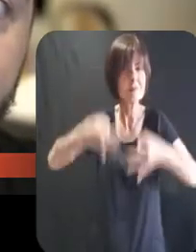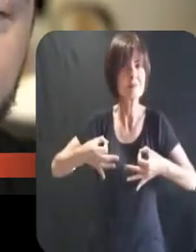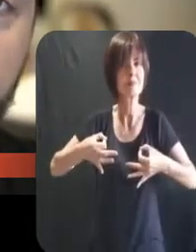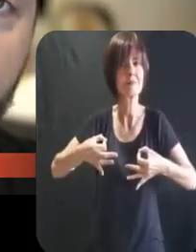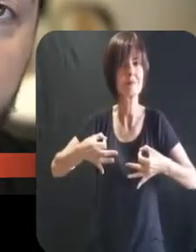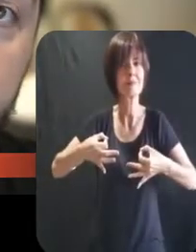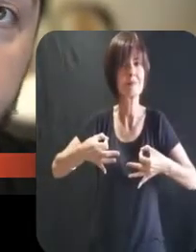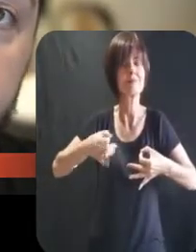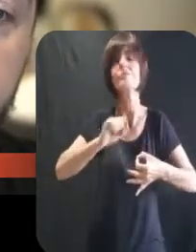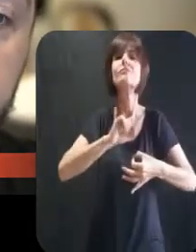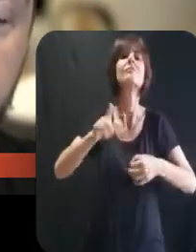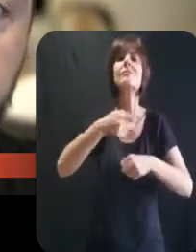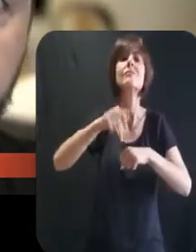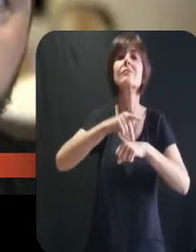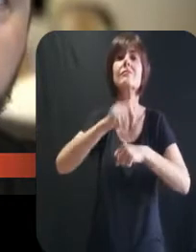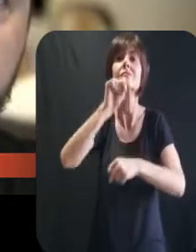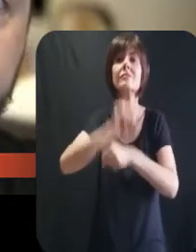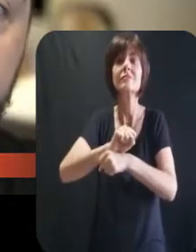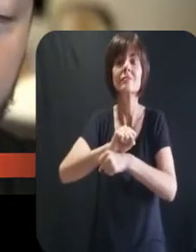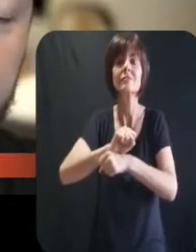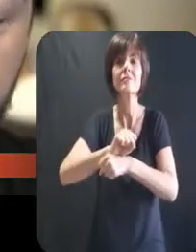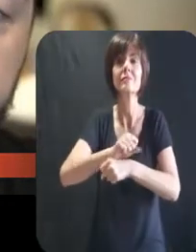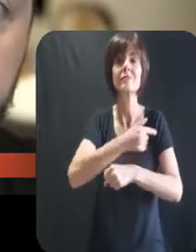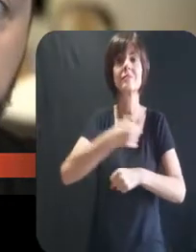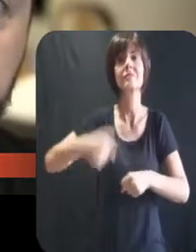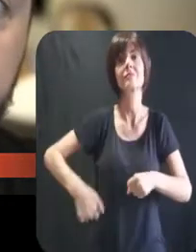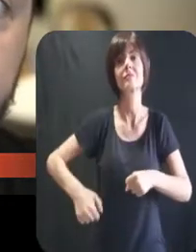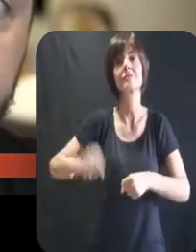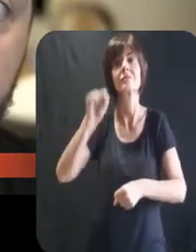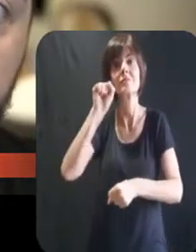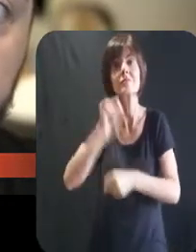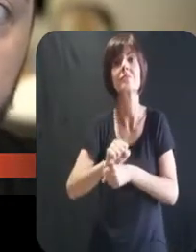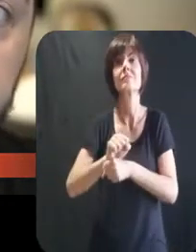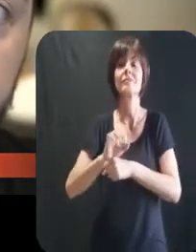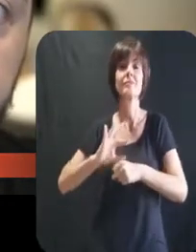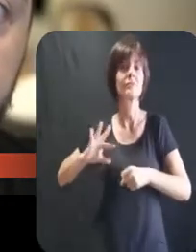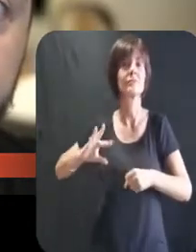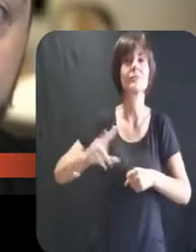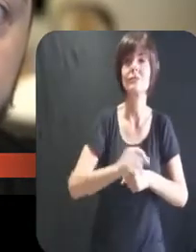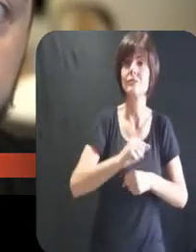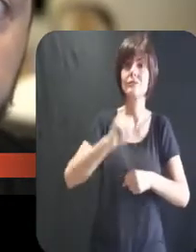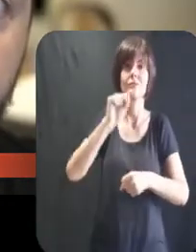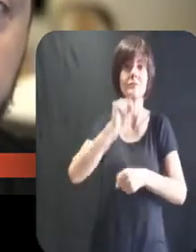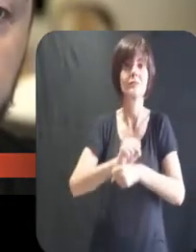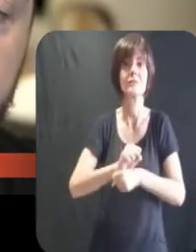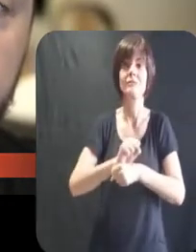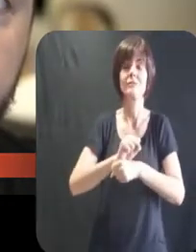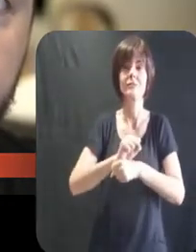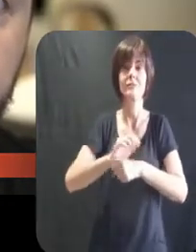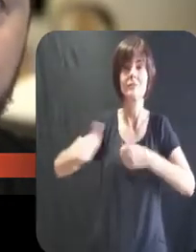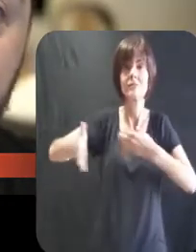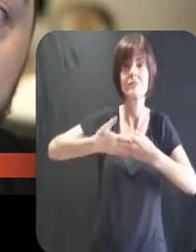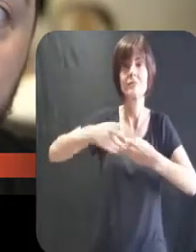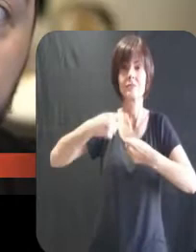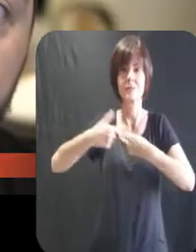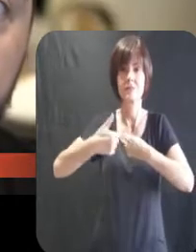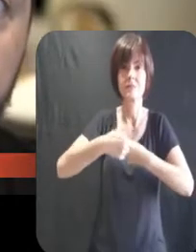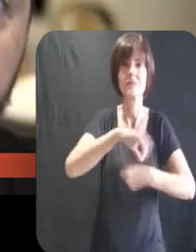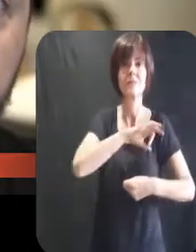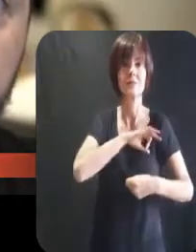demora para fazer a única coisa que a China, a única coisa que o país que parou a pandemia fez, que é a China, que é